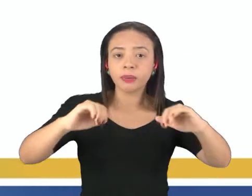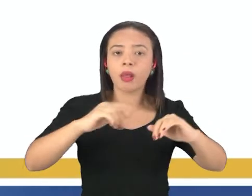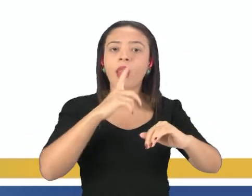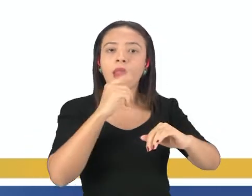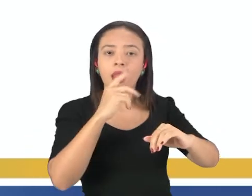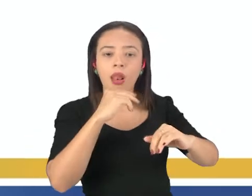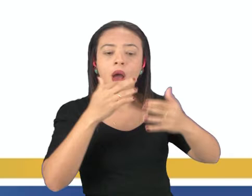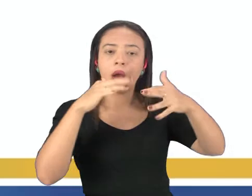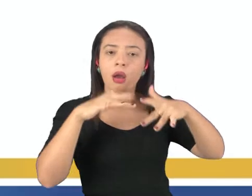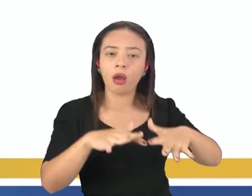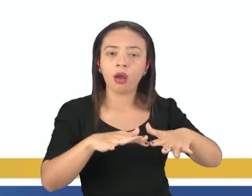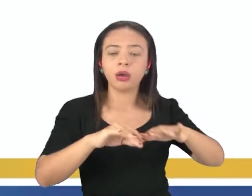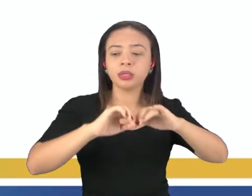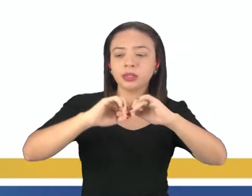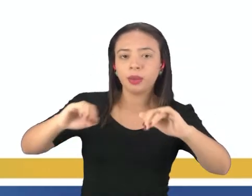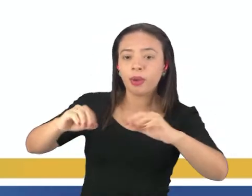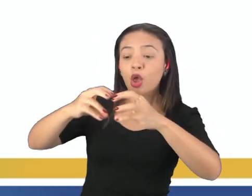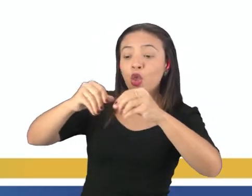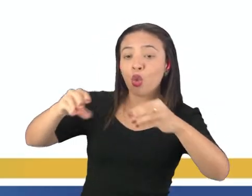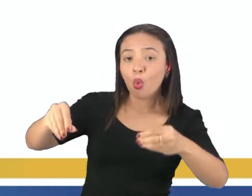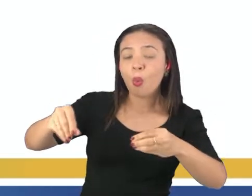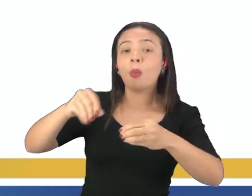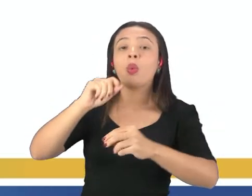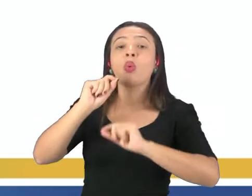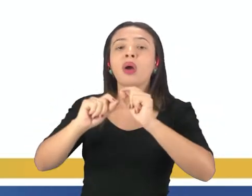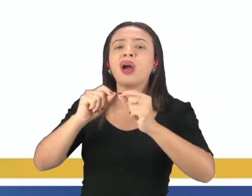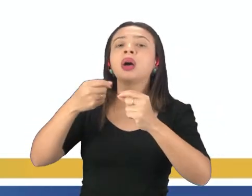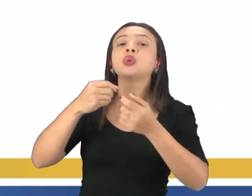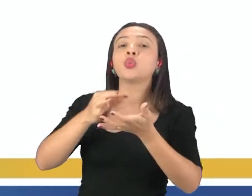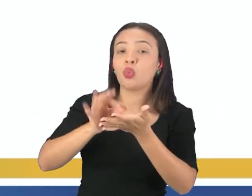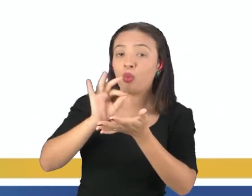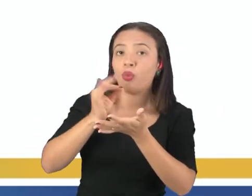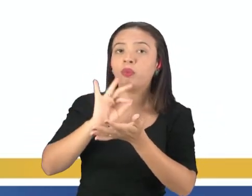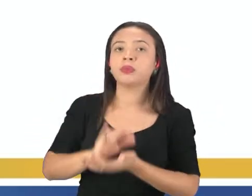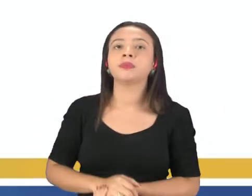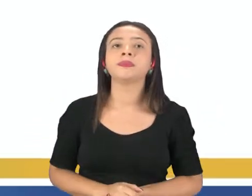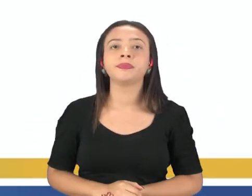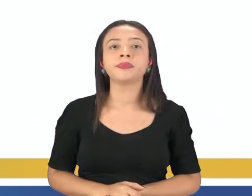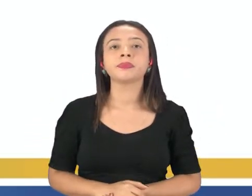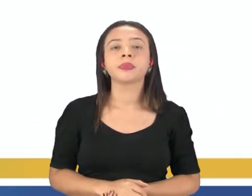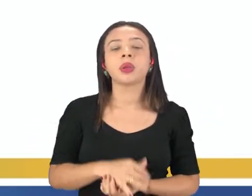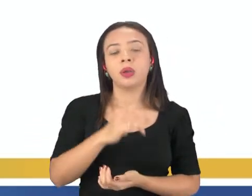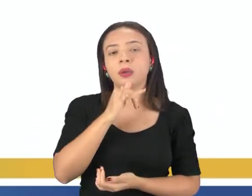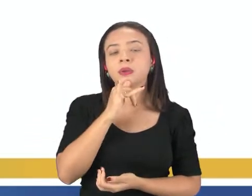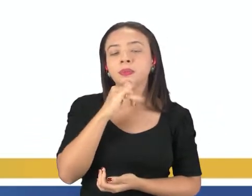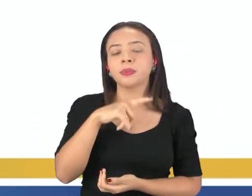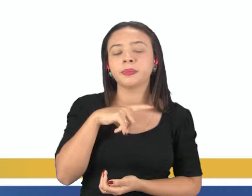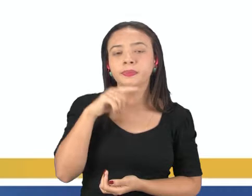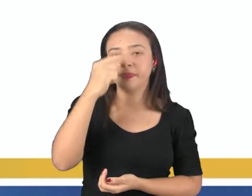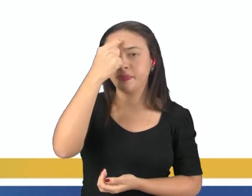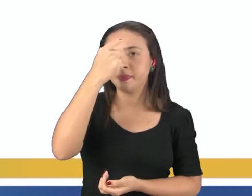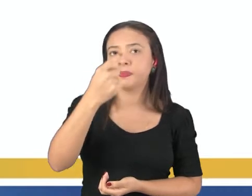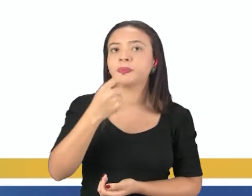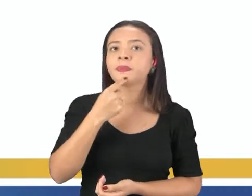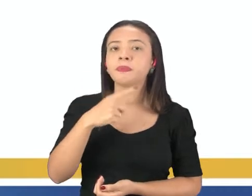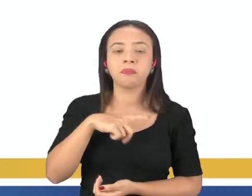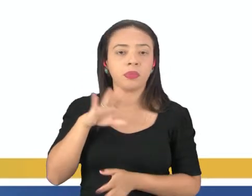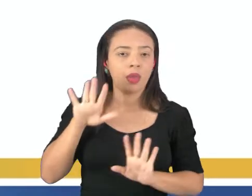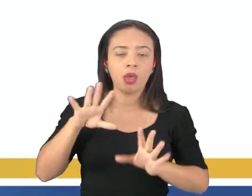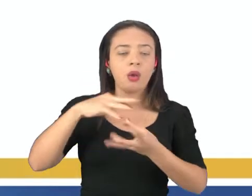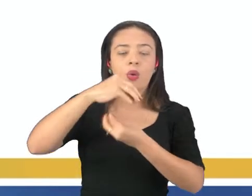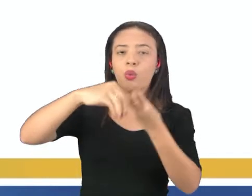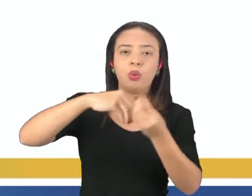que vai ser mais sólida, que vai restar. E aí, nesse caso da filtração, tem o exemplo para vocês. Eu tenho uma determinada